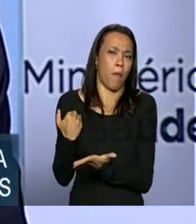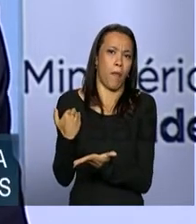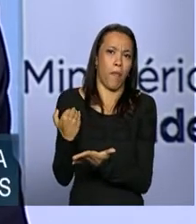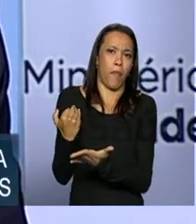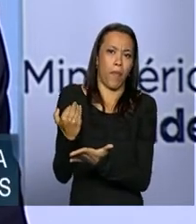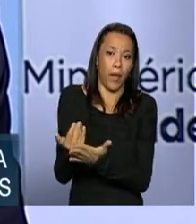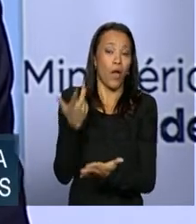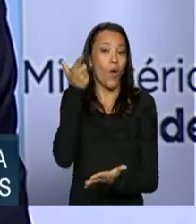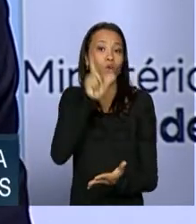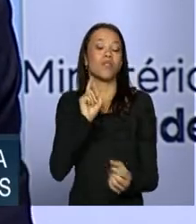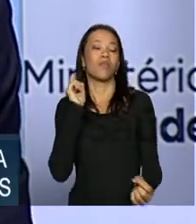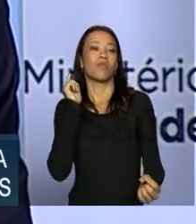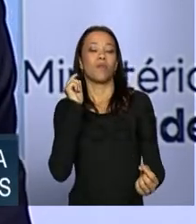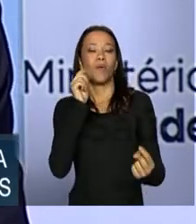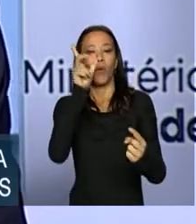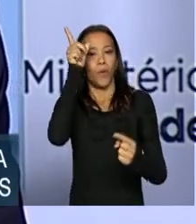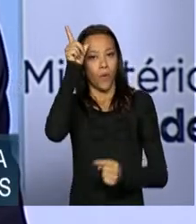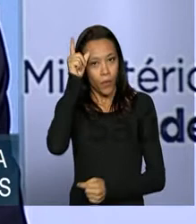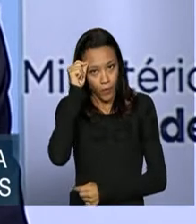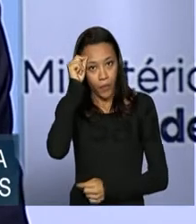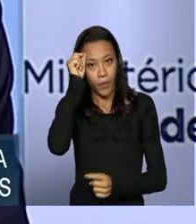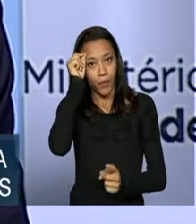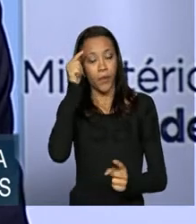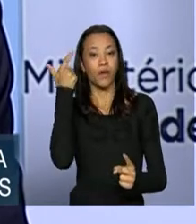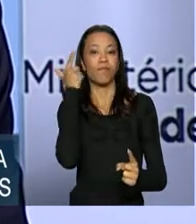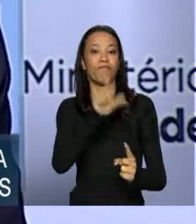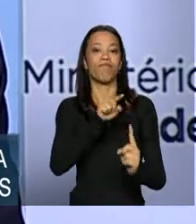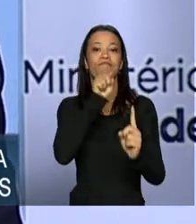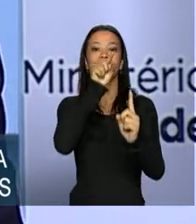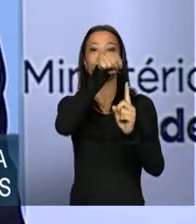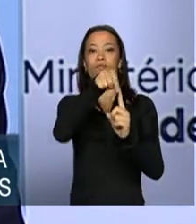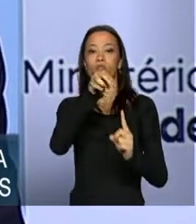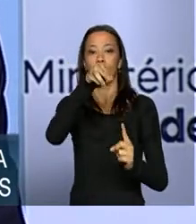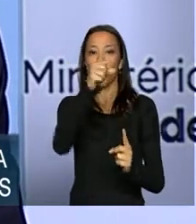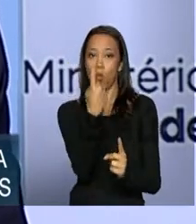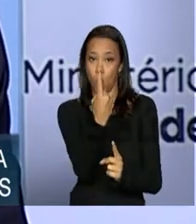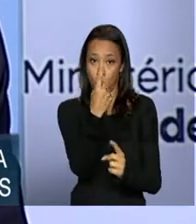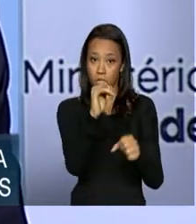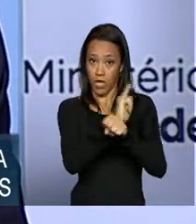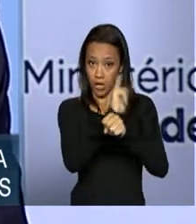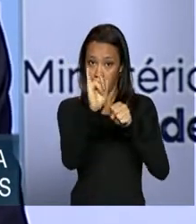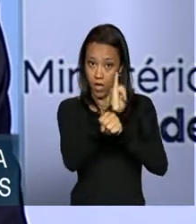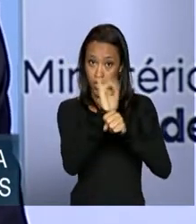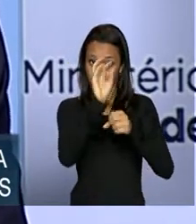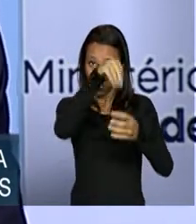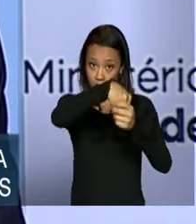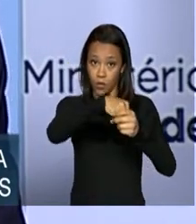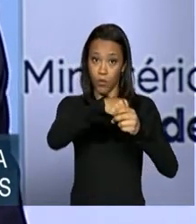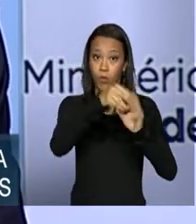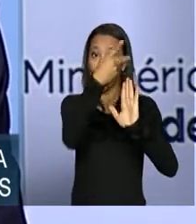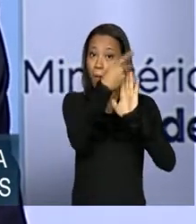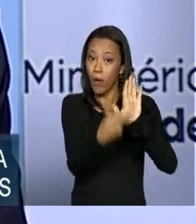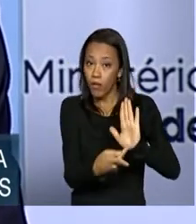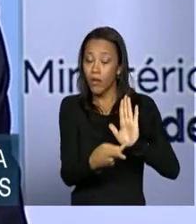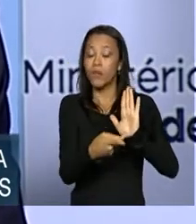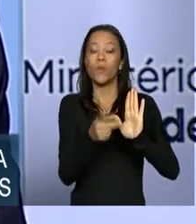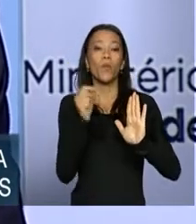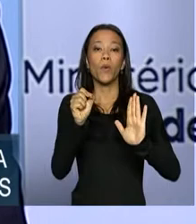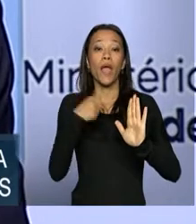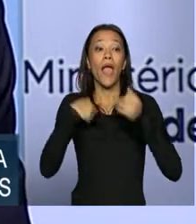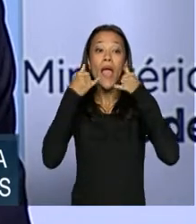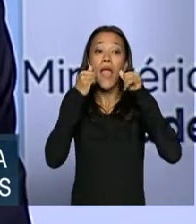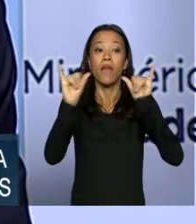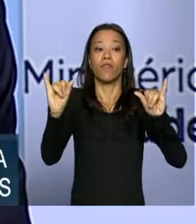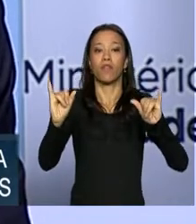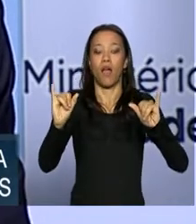uma das estratégias, os eixos fundamentais do nosso plano de prevenção, que é deter o crescimento da